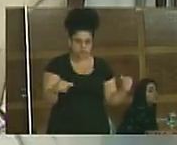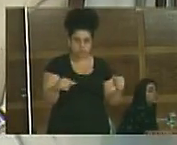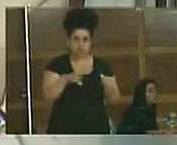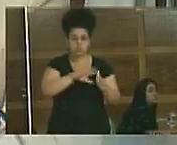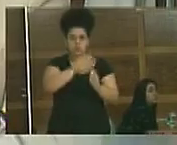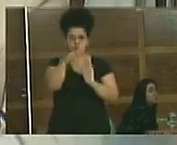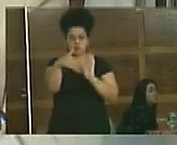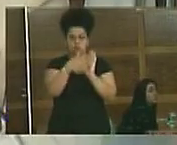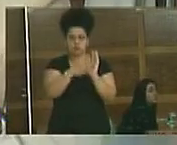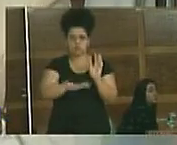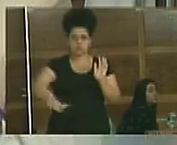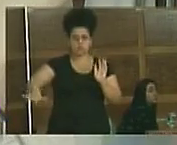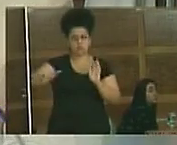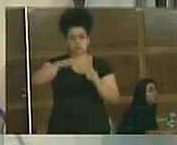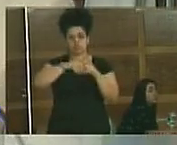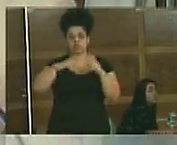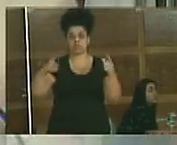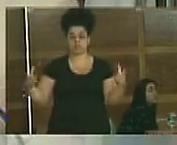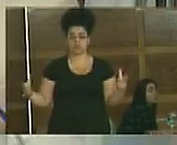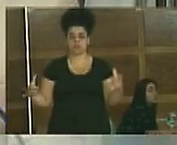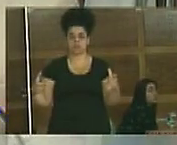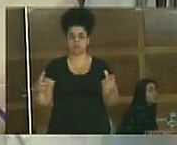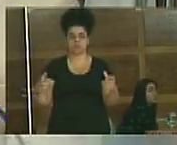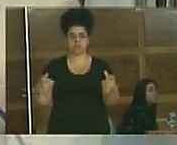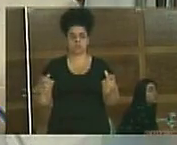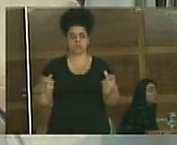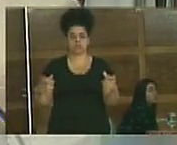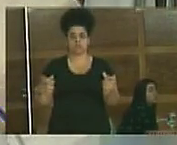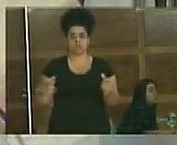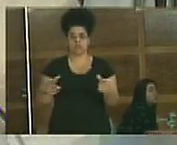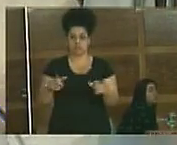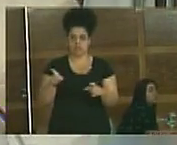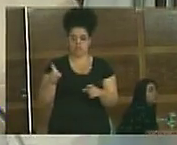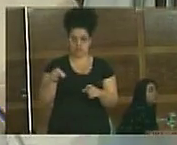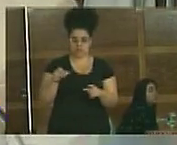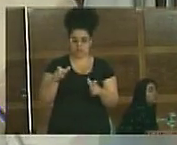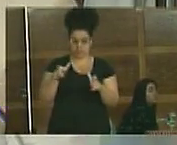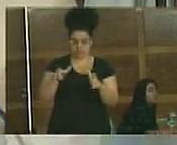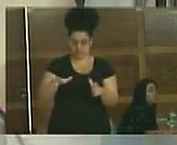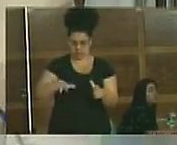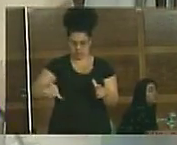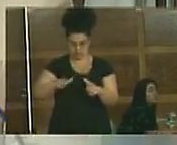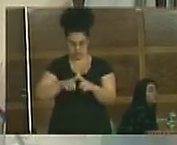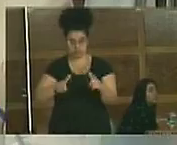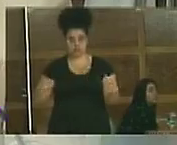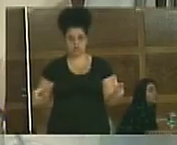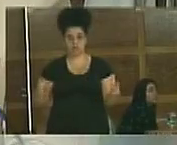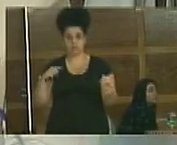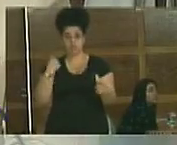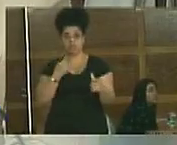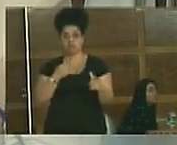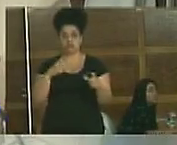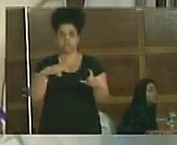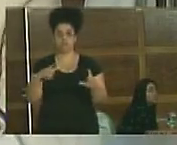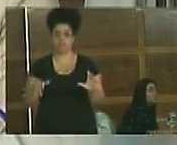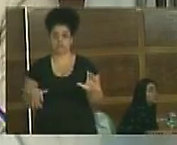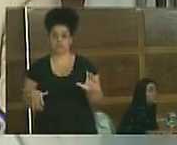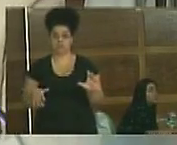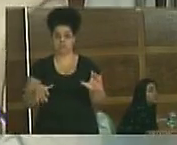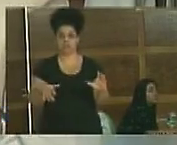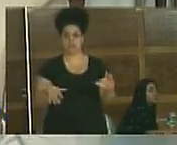ali, uma área enorme, área tão grande, área tão grande, vereador Canindé, que os agentes comunitários de saúde,